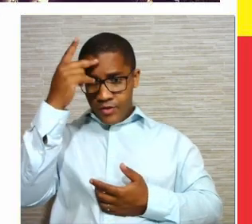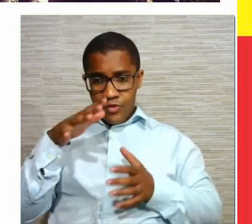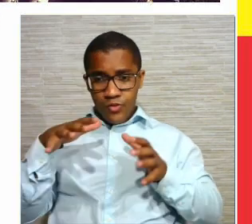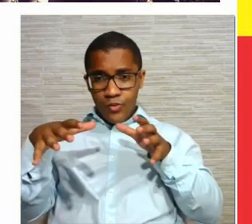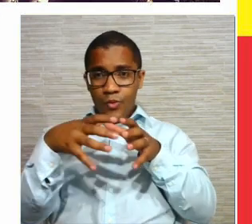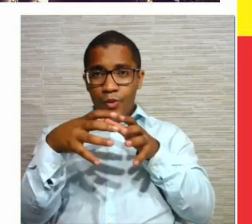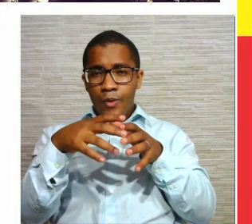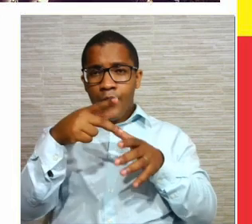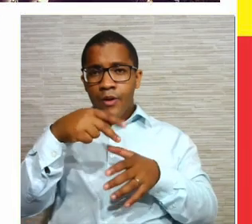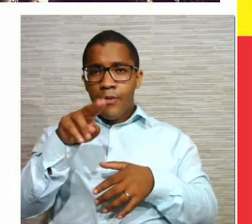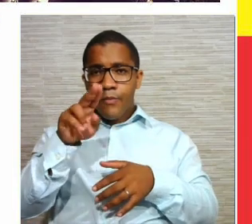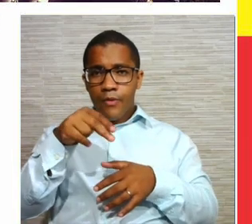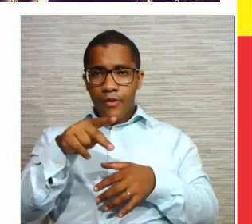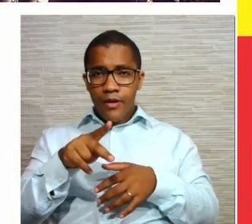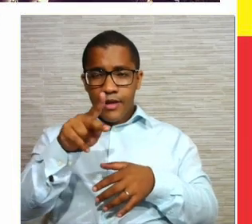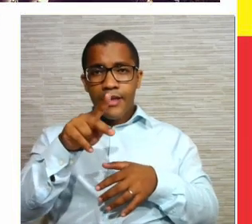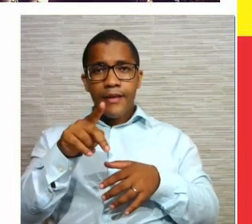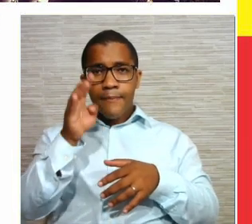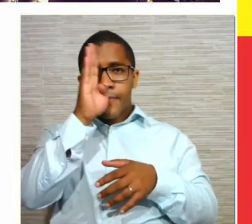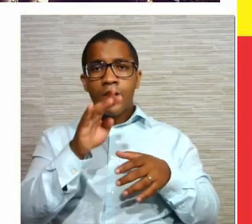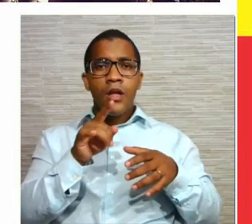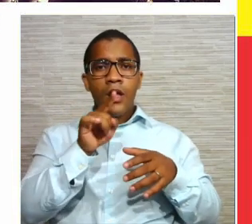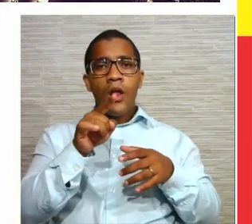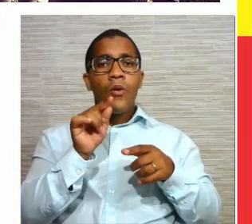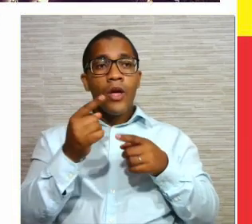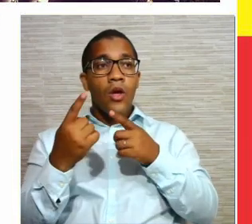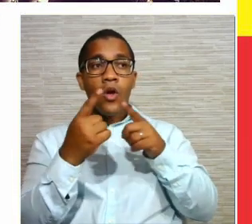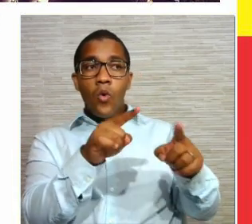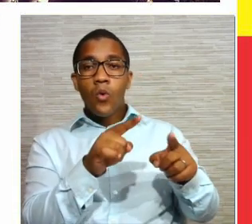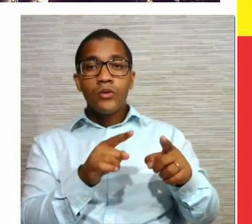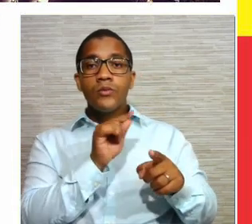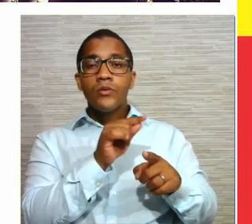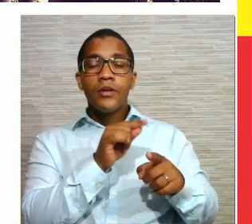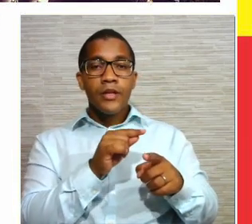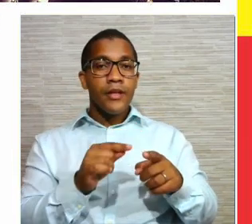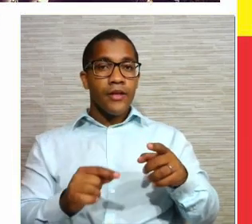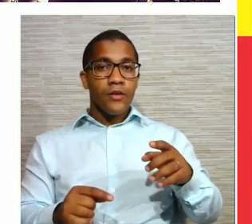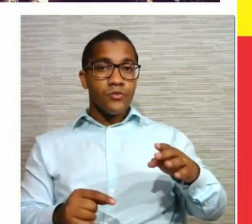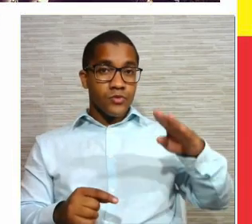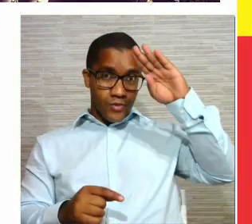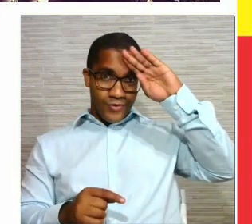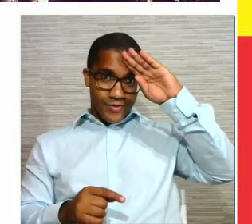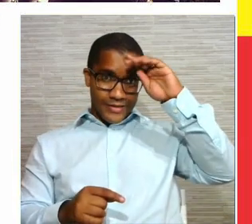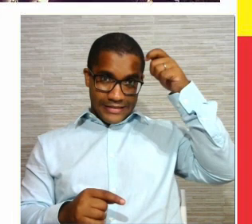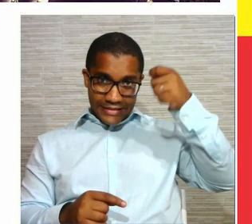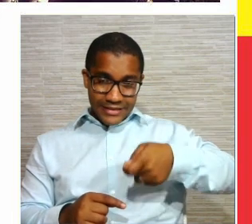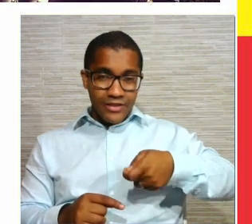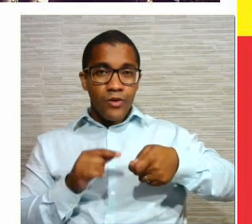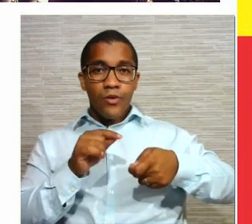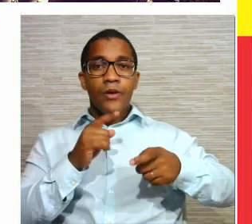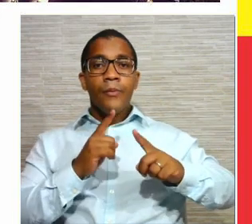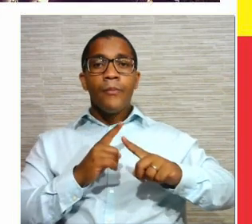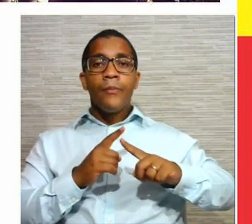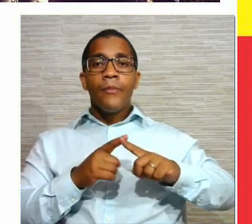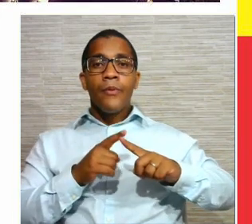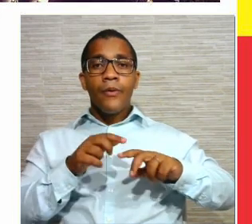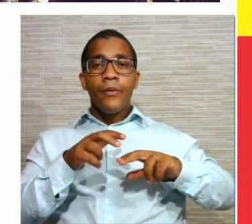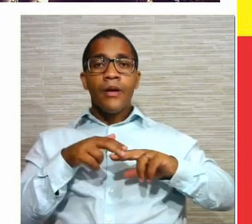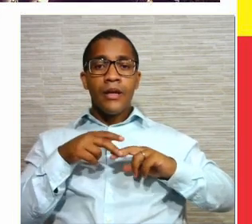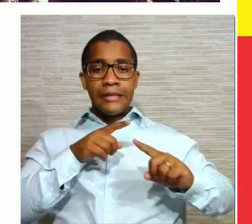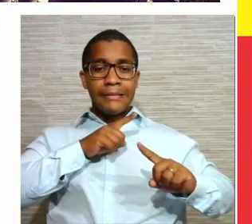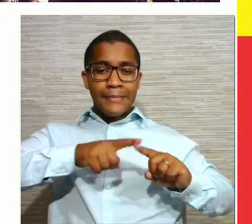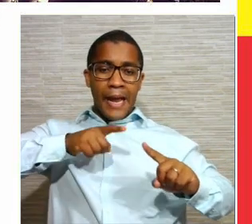brasileiros criticavam o regime militar implantado, né, pelo golpe de 64 devido à censura e à